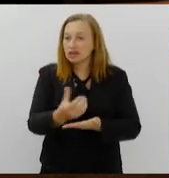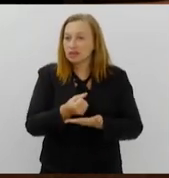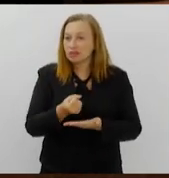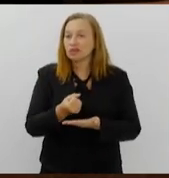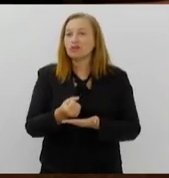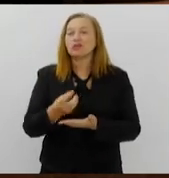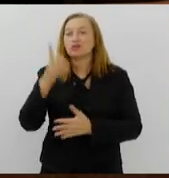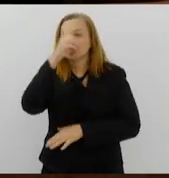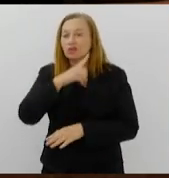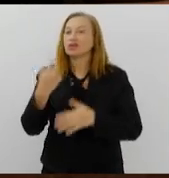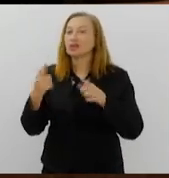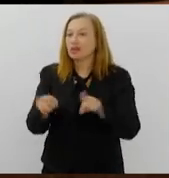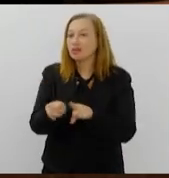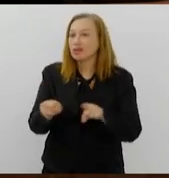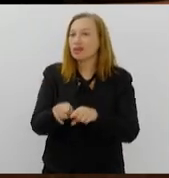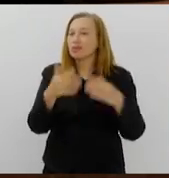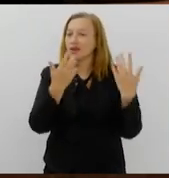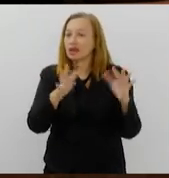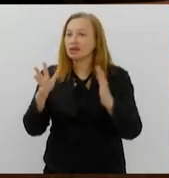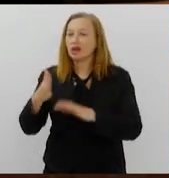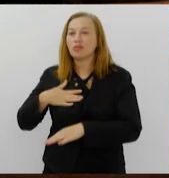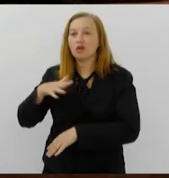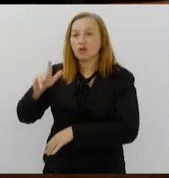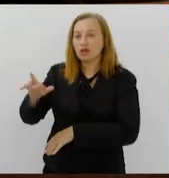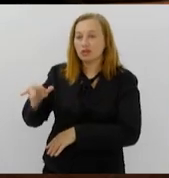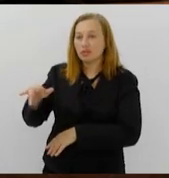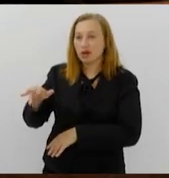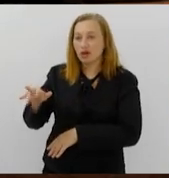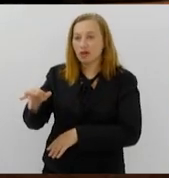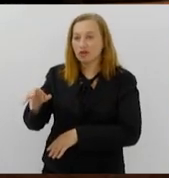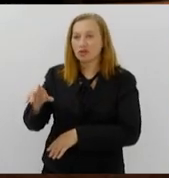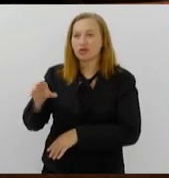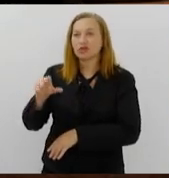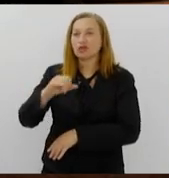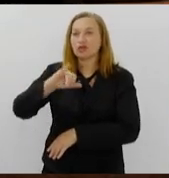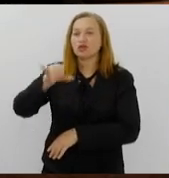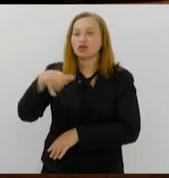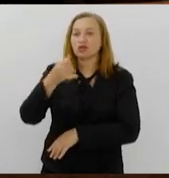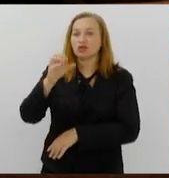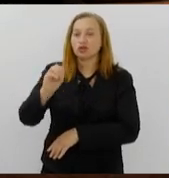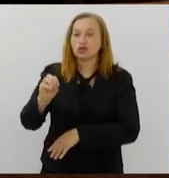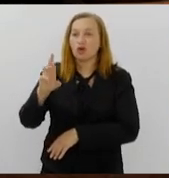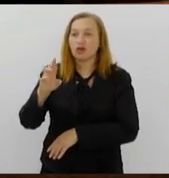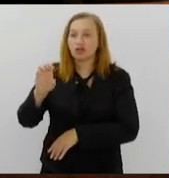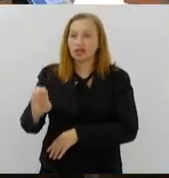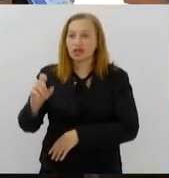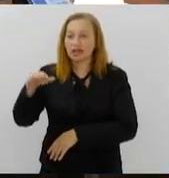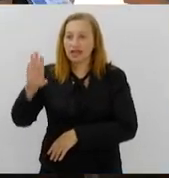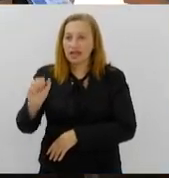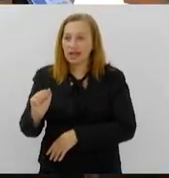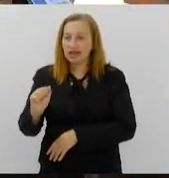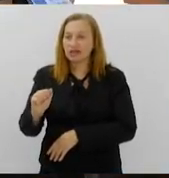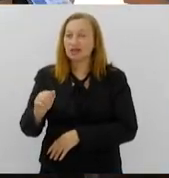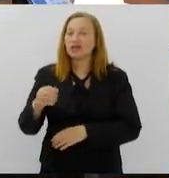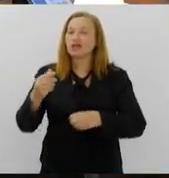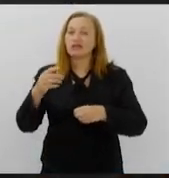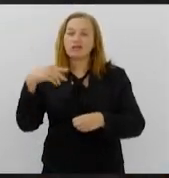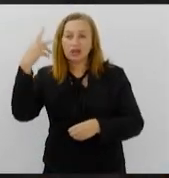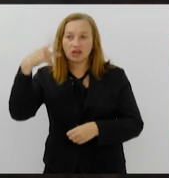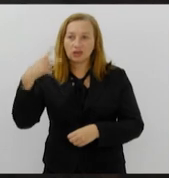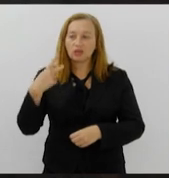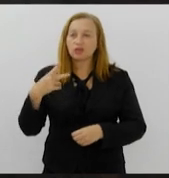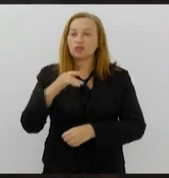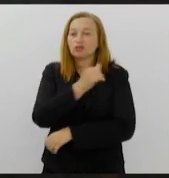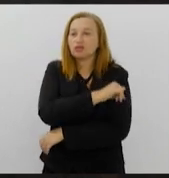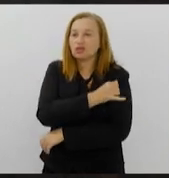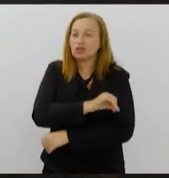saudar o meu irmão que a vida me deu, Jorge Canela, que foi eleito vereador do município do Rio de Janeiro. Muito obrigado, deputado Márcio